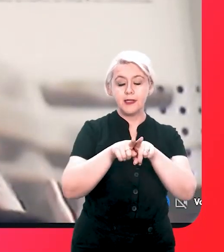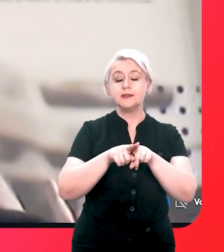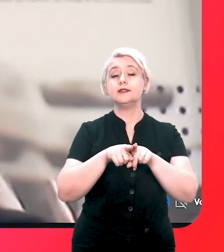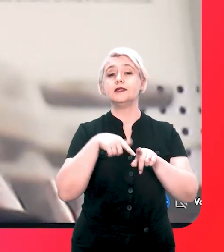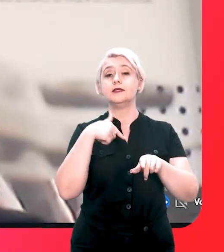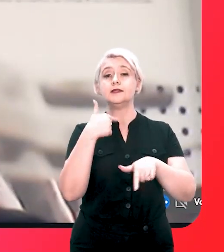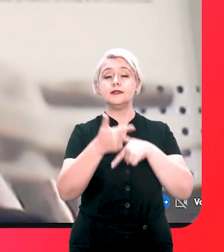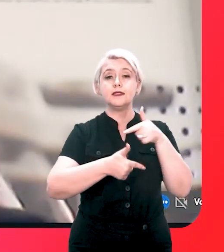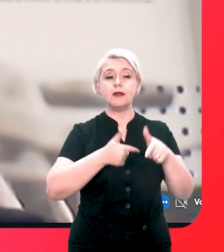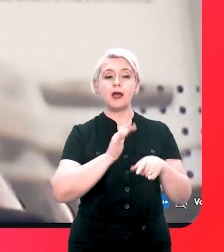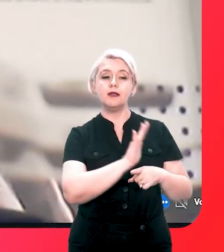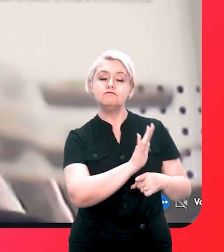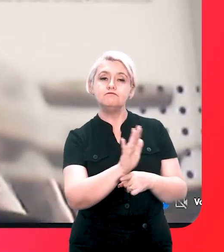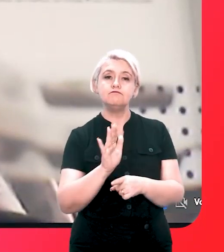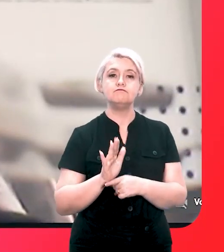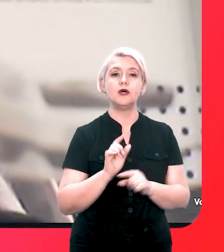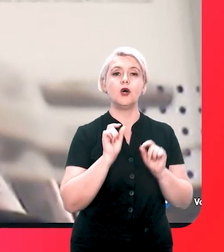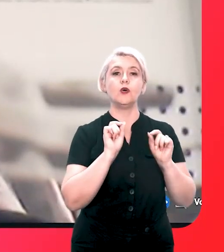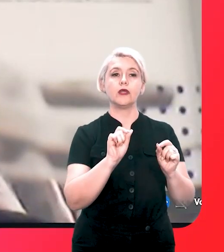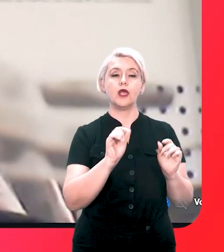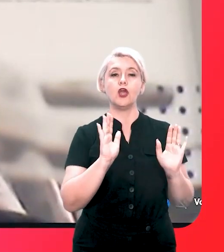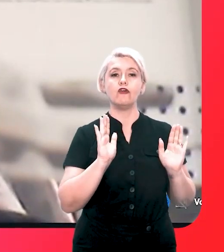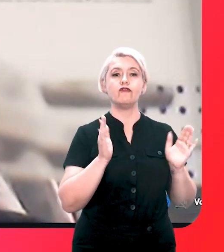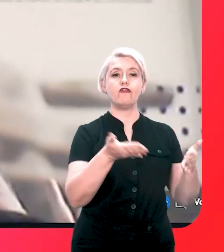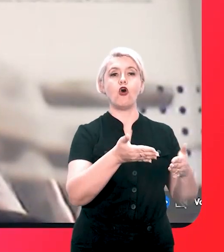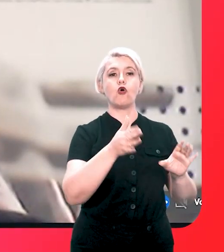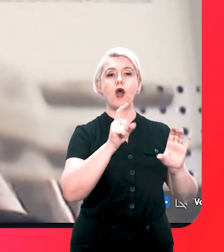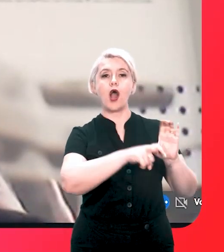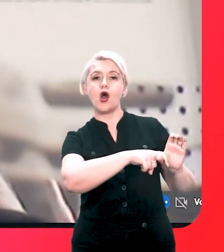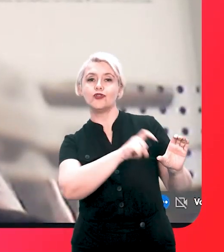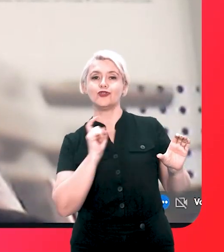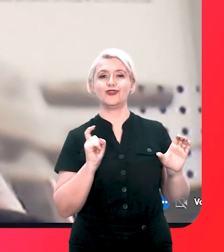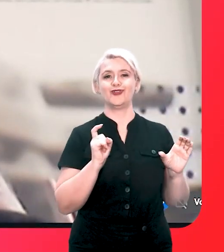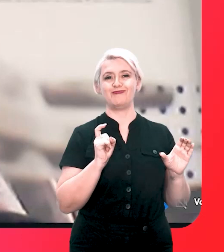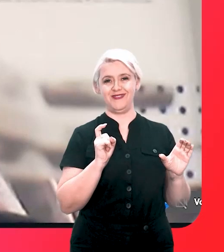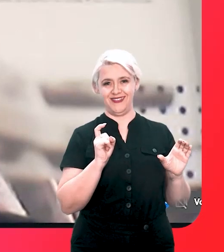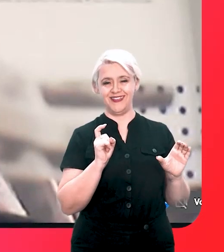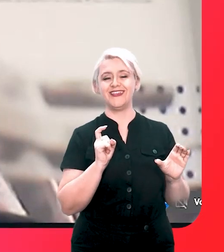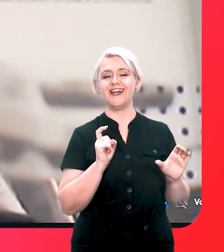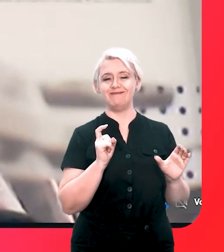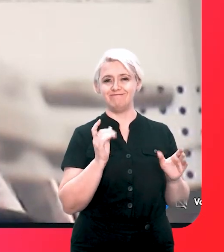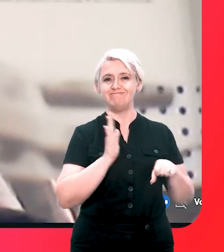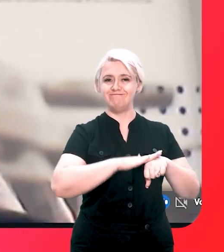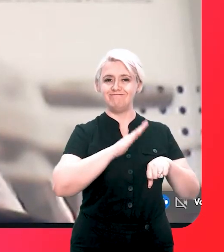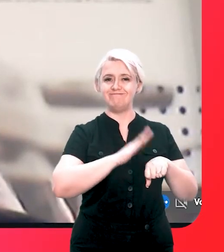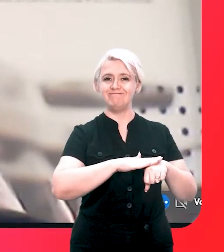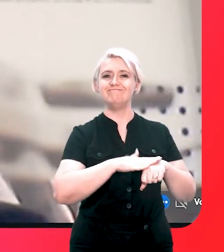Trabalhando muito em cima da autonomia e independência, né?